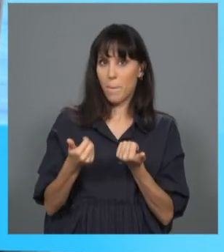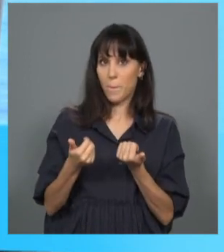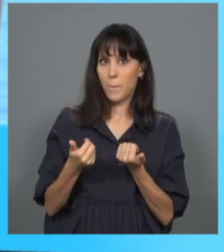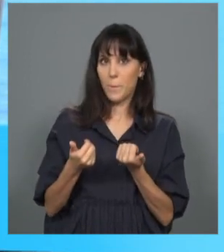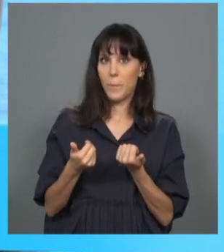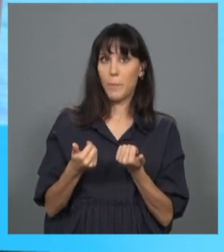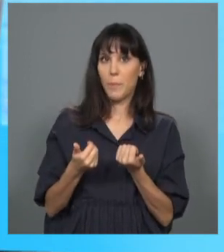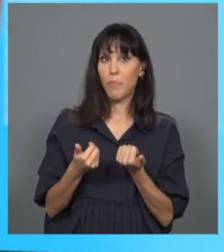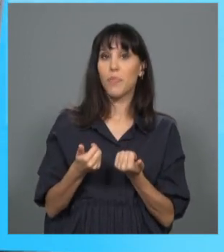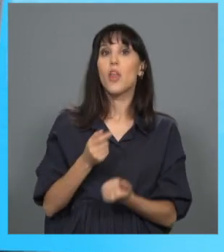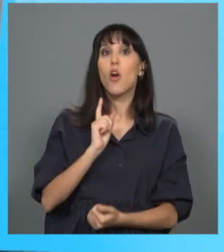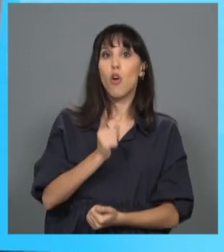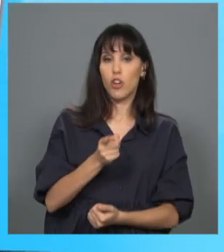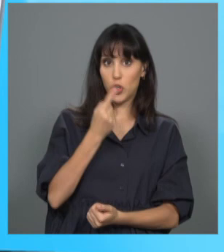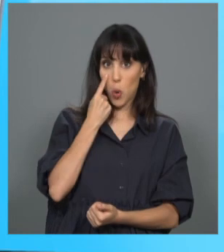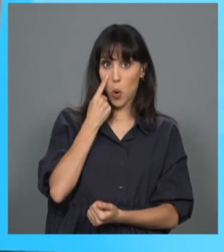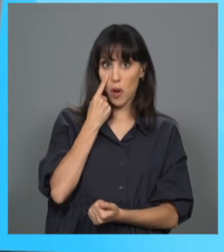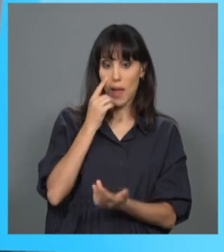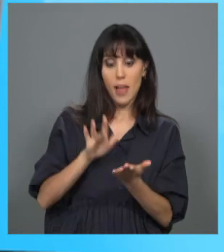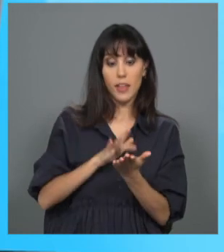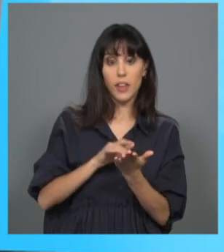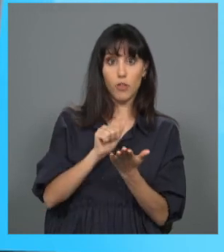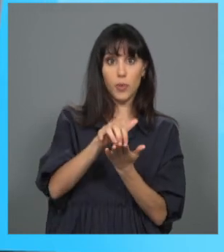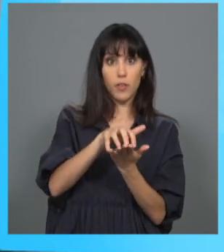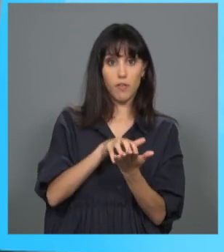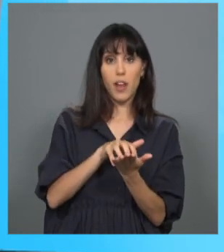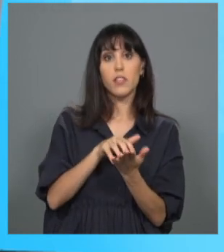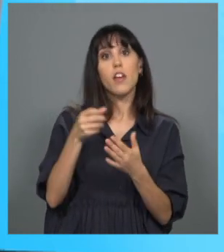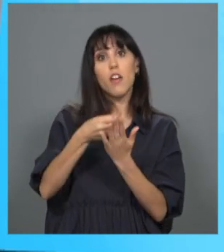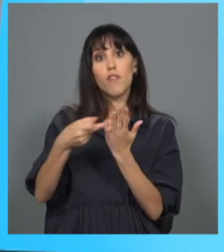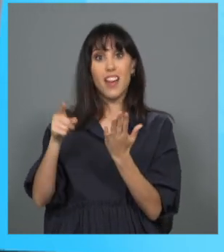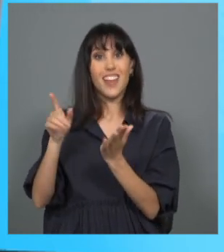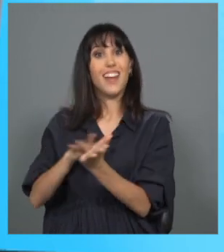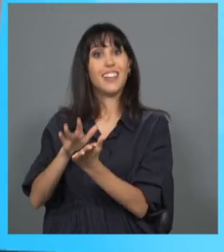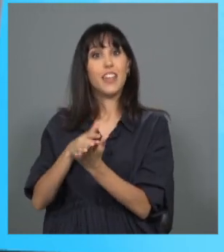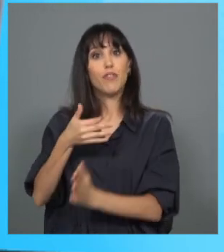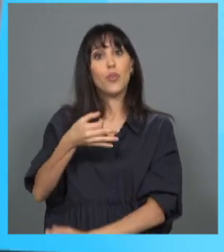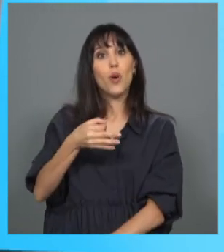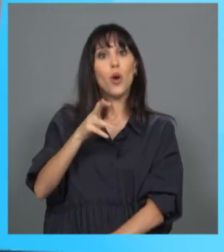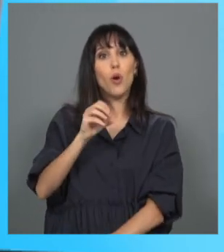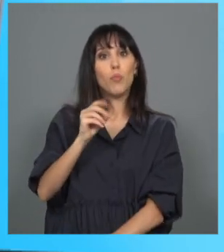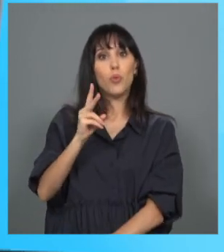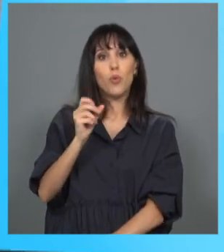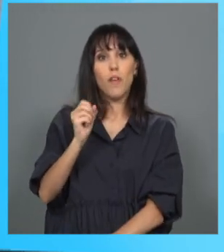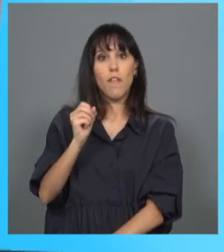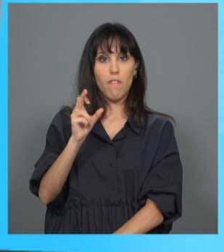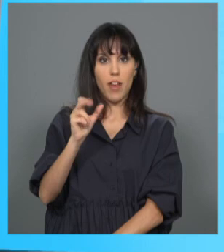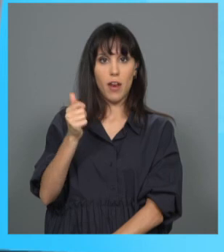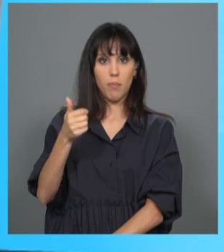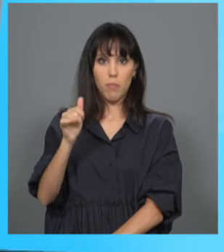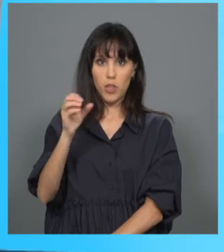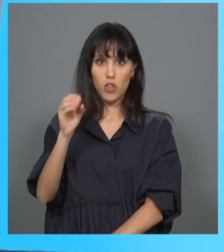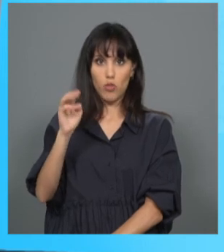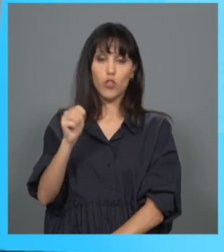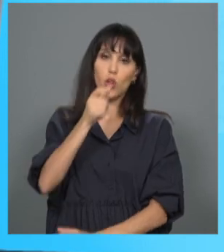é assim que cita o livro dos Provérbios. Esta frase está no livro dos Provérbios. E o autor da carta aos Hebreus pô-la